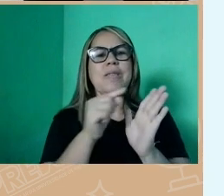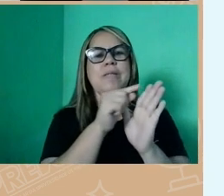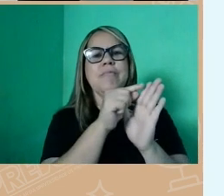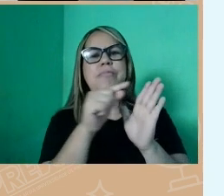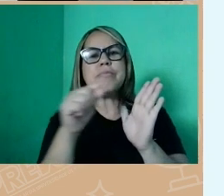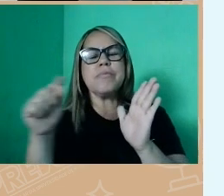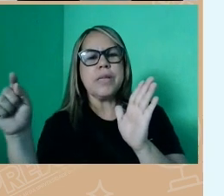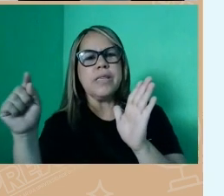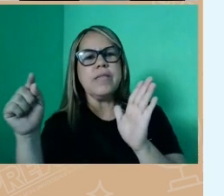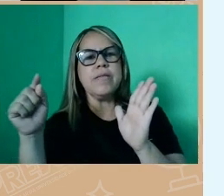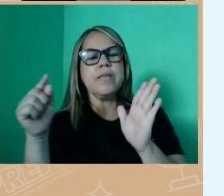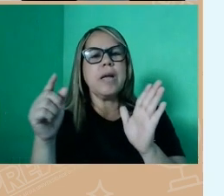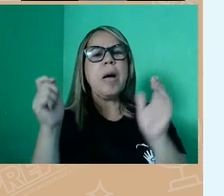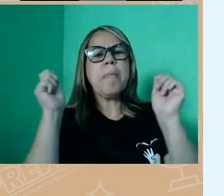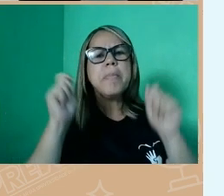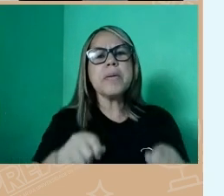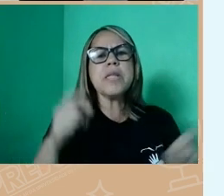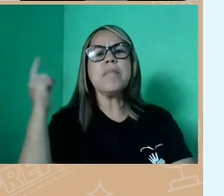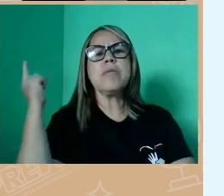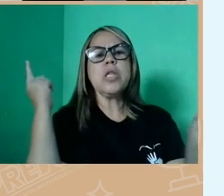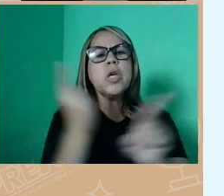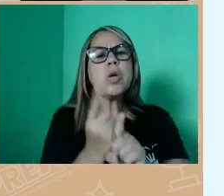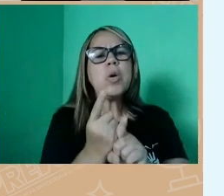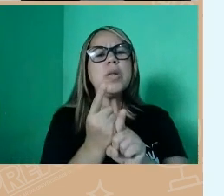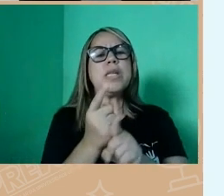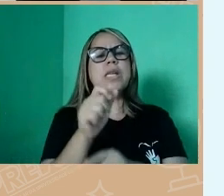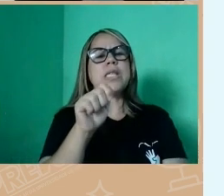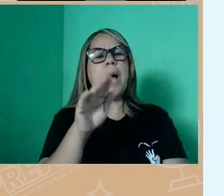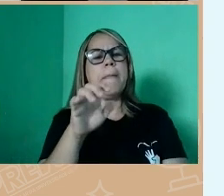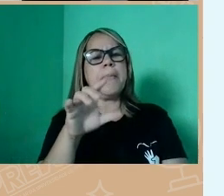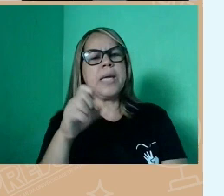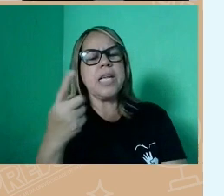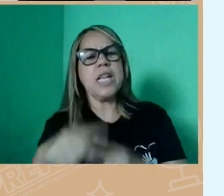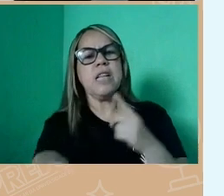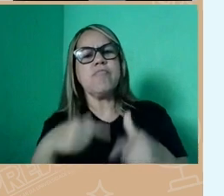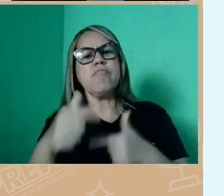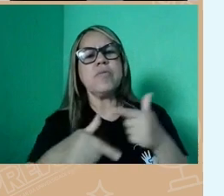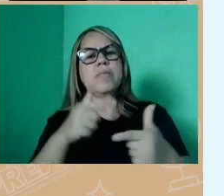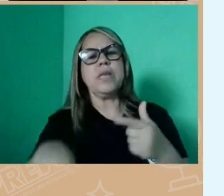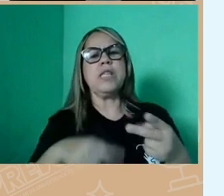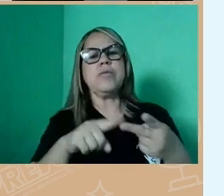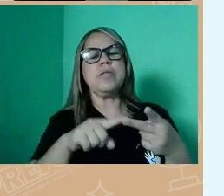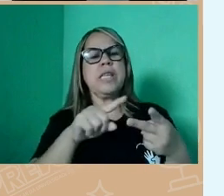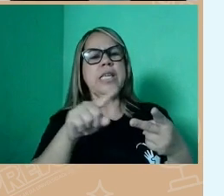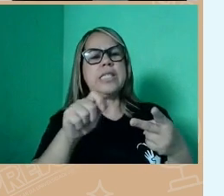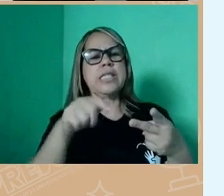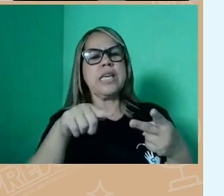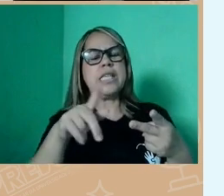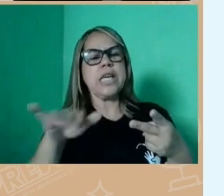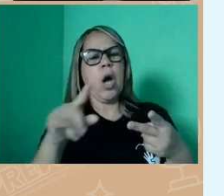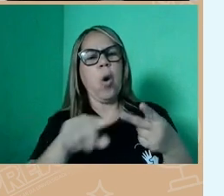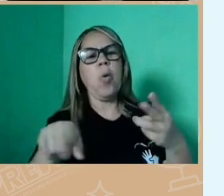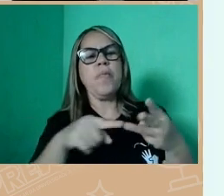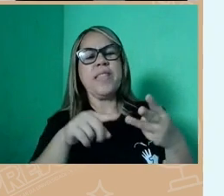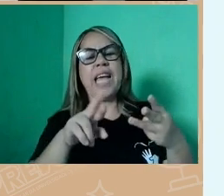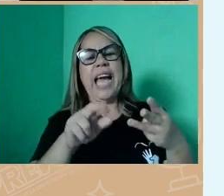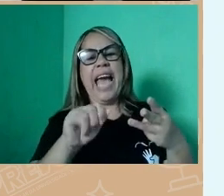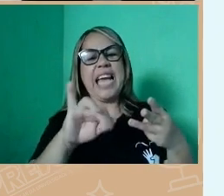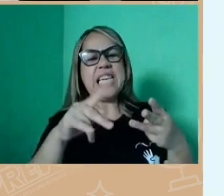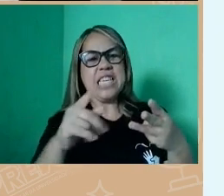sublinhado. Podemos encontrar as abelhas operárias, o zangão e a rainha. Esse é o trecho